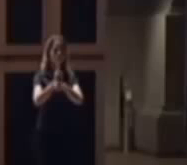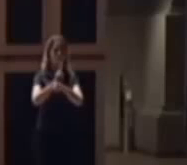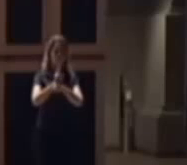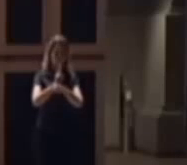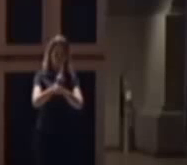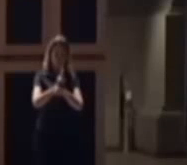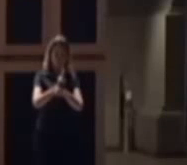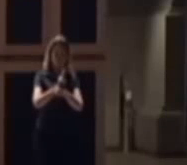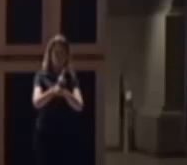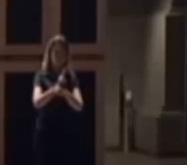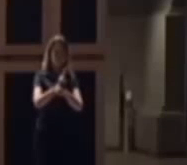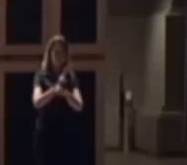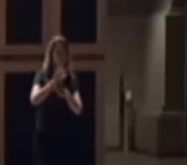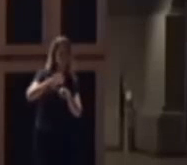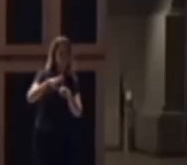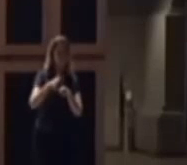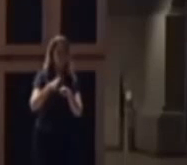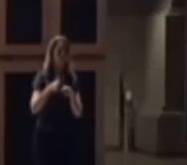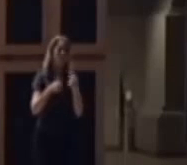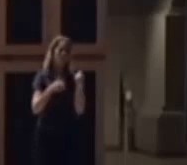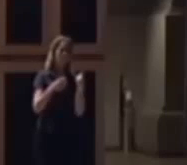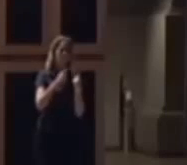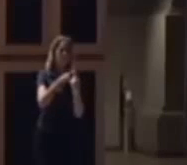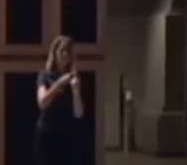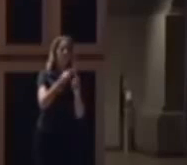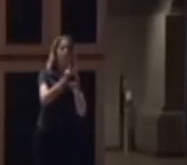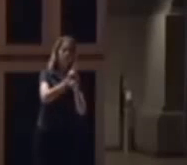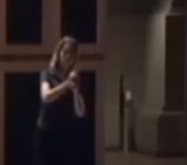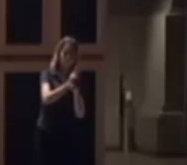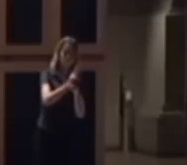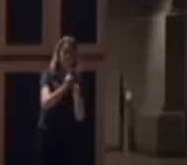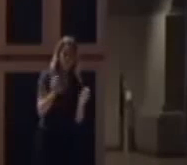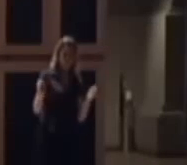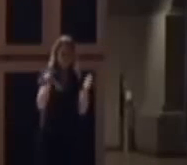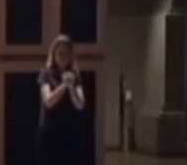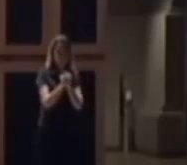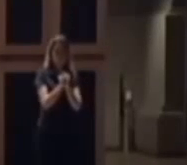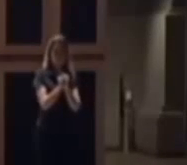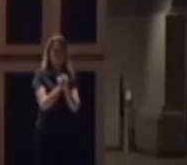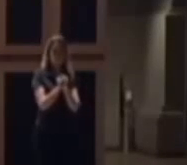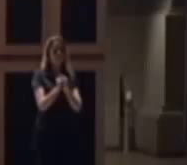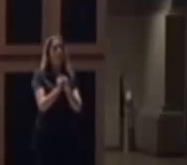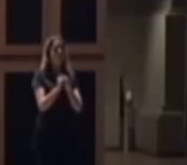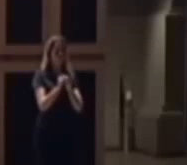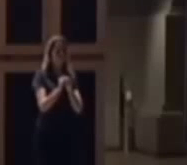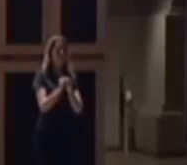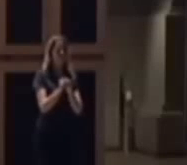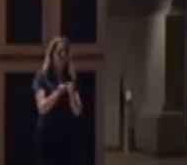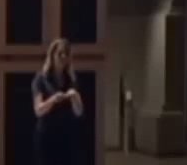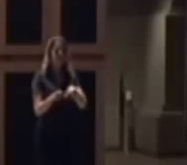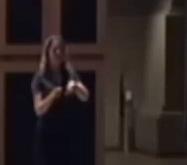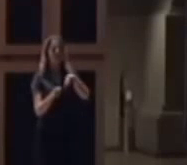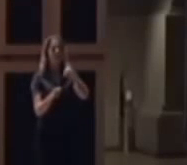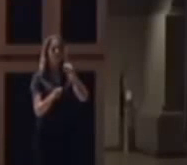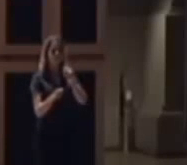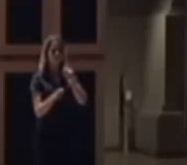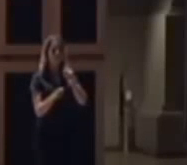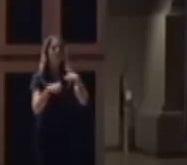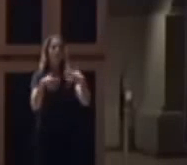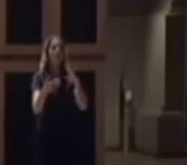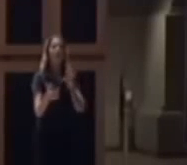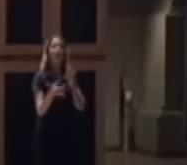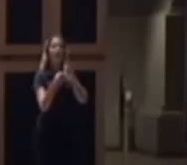composta, no mínimo, por um supervisor e um supervisor adjunto, que participa das decisões da OSCIP relativas ao termo de